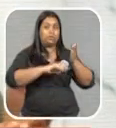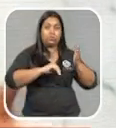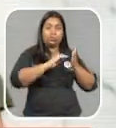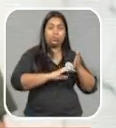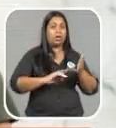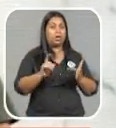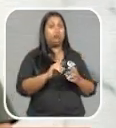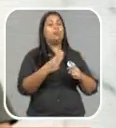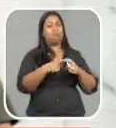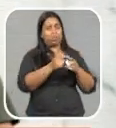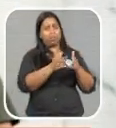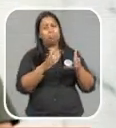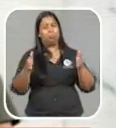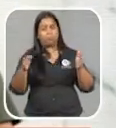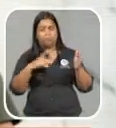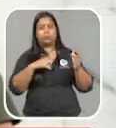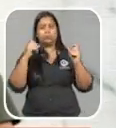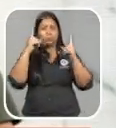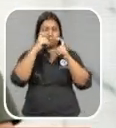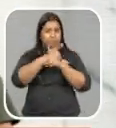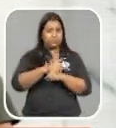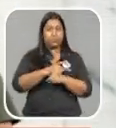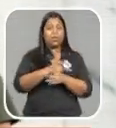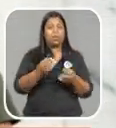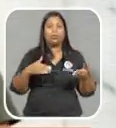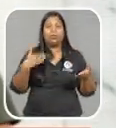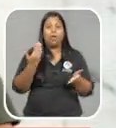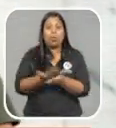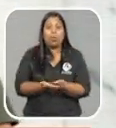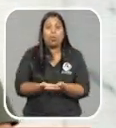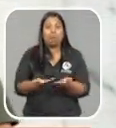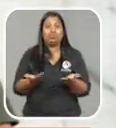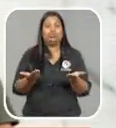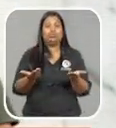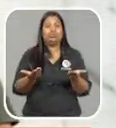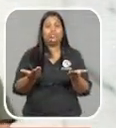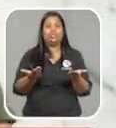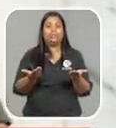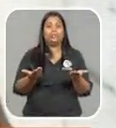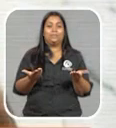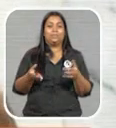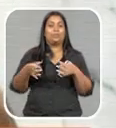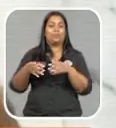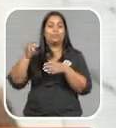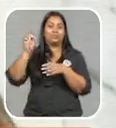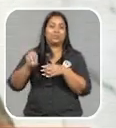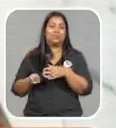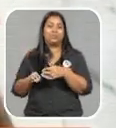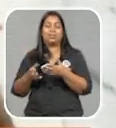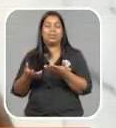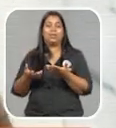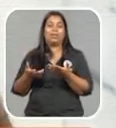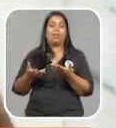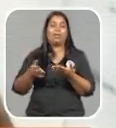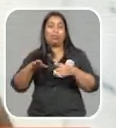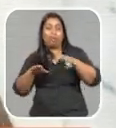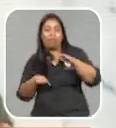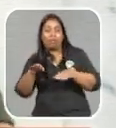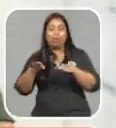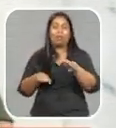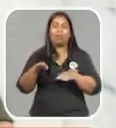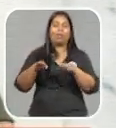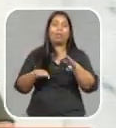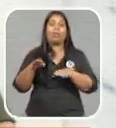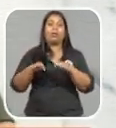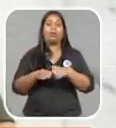esquerda não conseguiu fazer, né, um balanço histórico. A gente fala muito das coisas legais que nós fizemos,